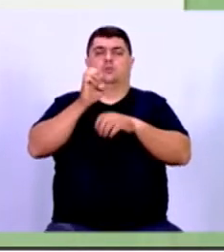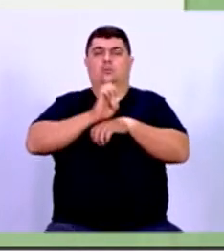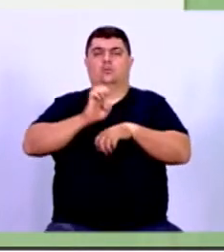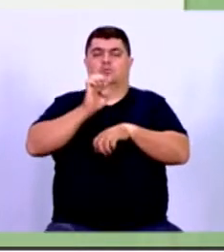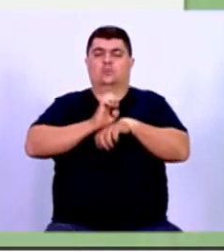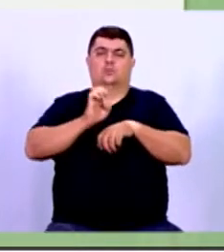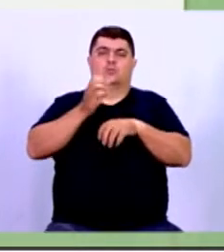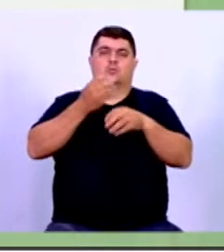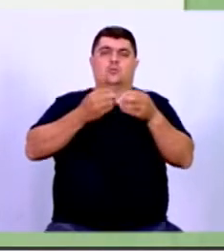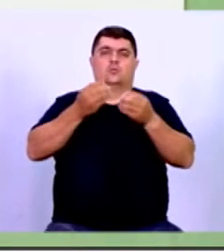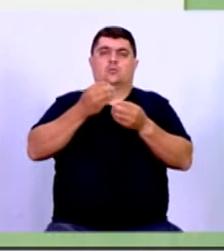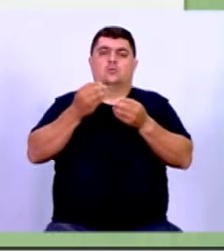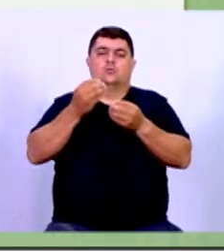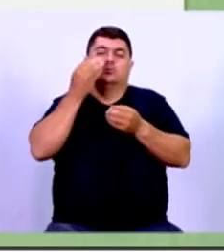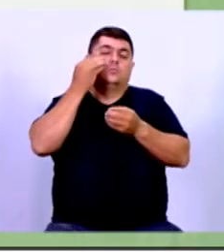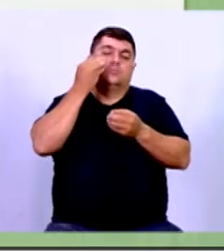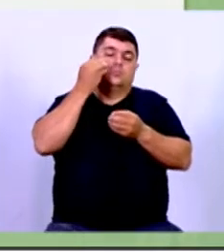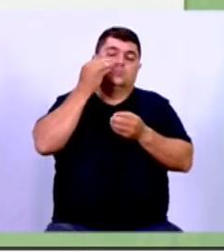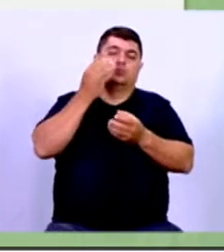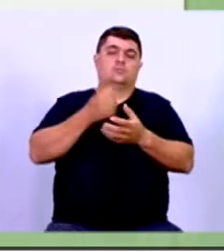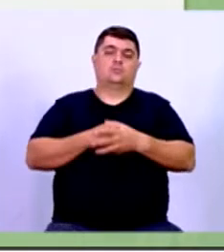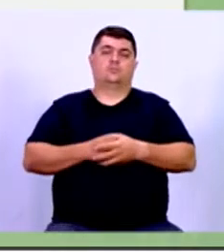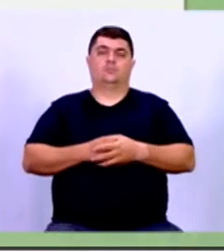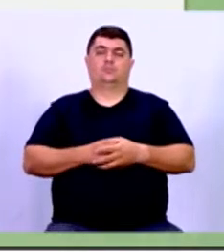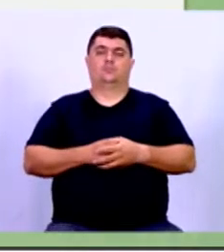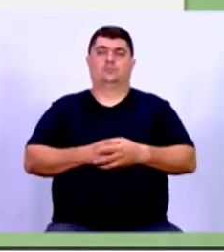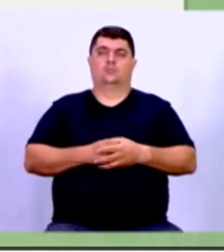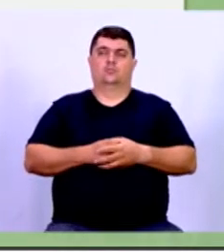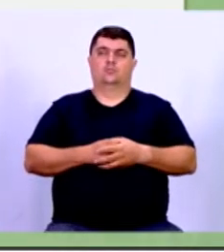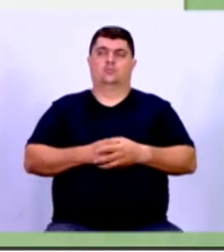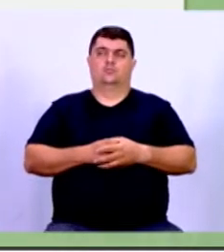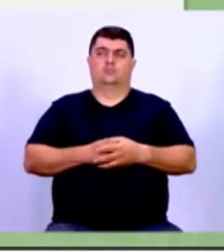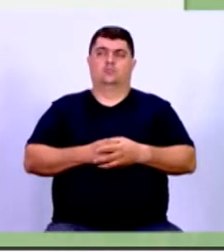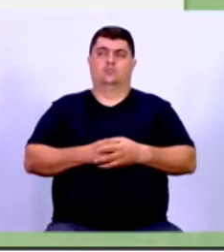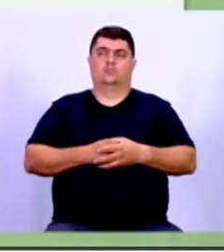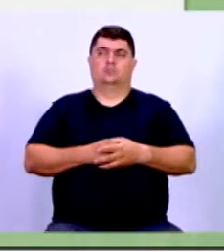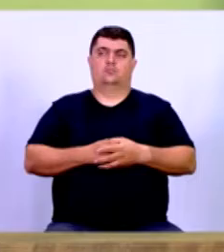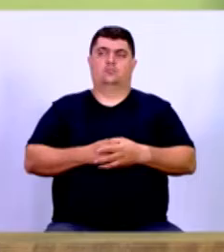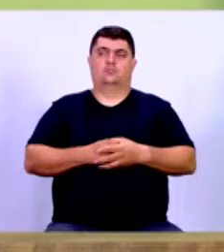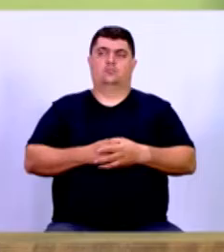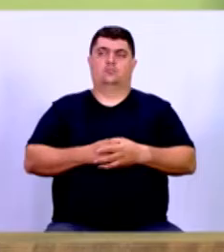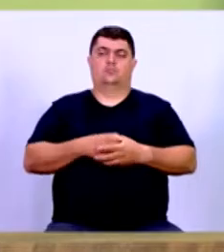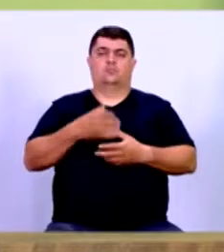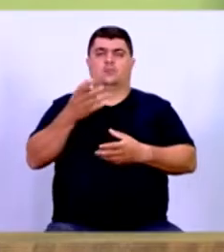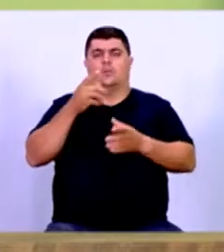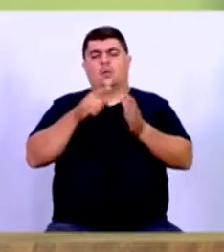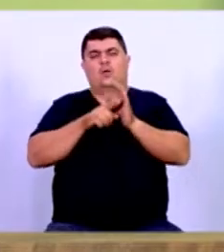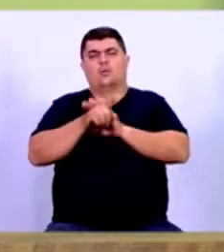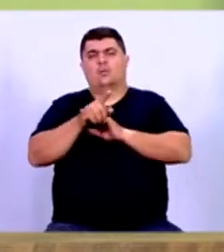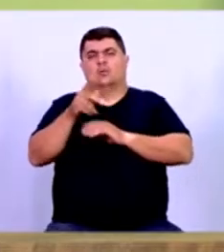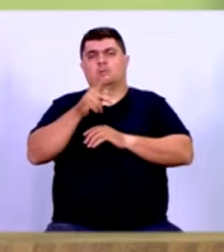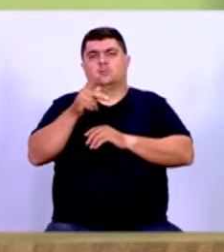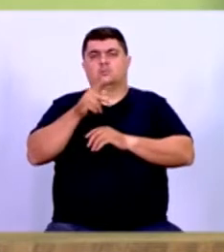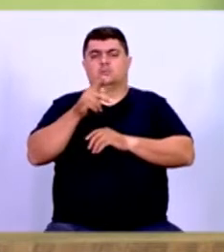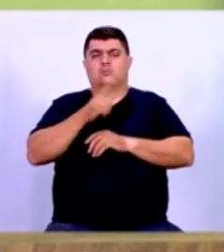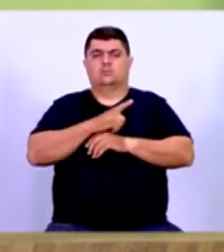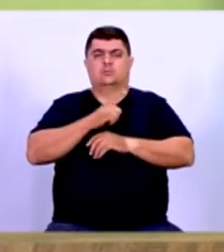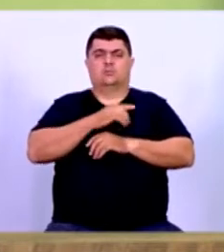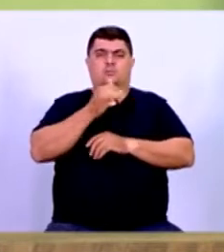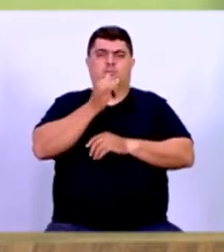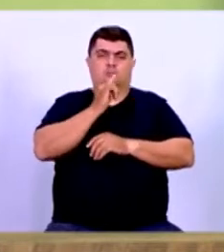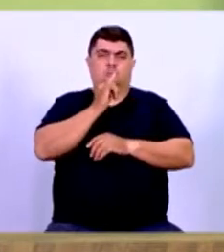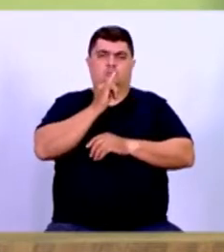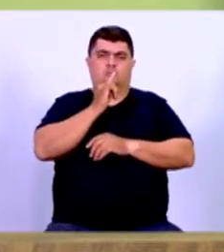realizar, quais as atividades que estão sendo feitas, né, durante esse estágio. Gostaria de perguntar, professora, tem aí